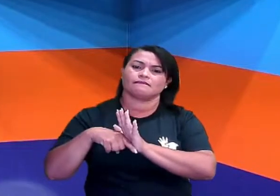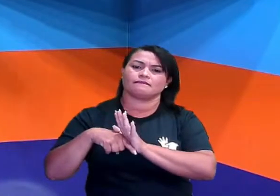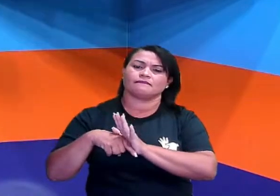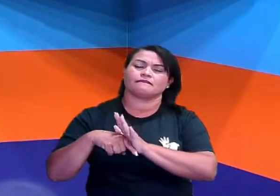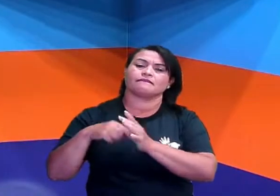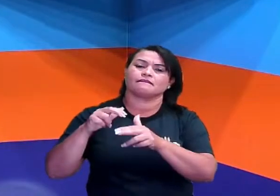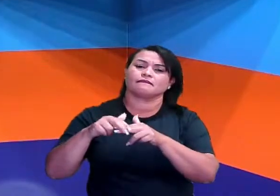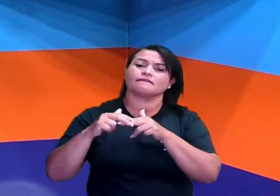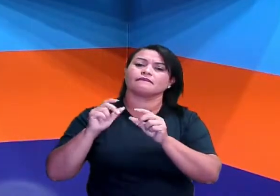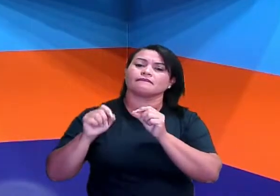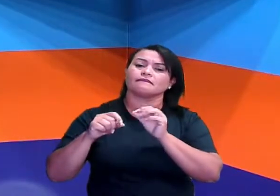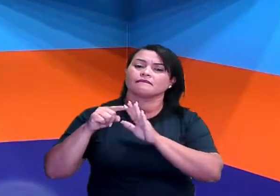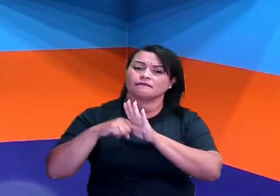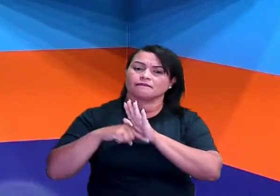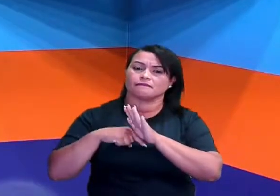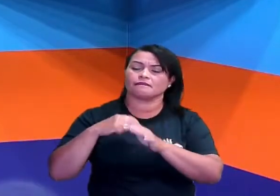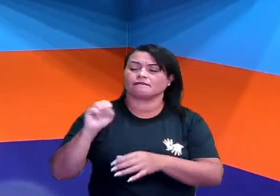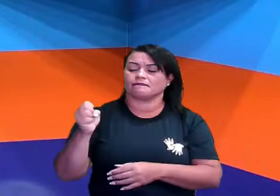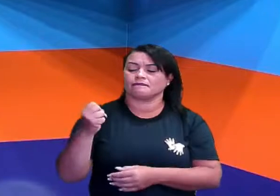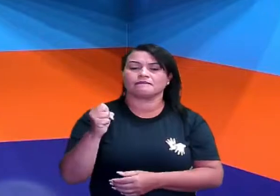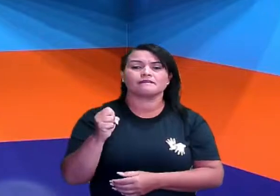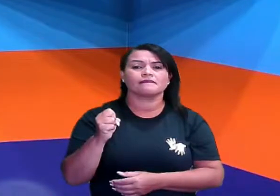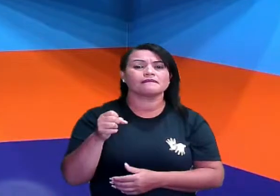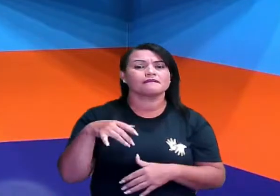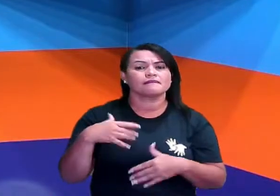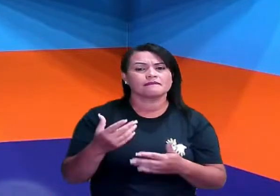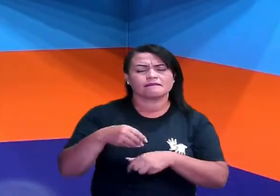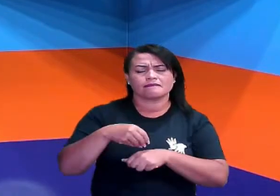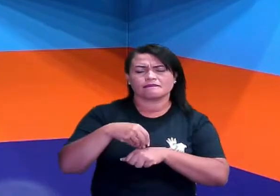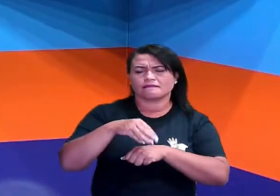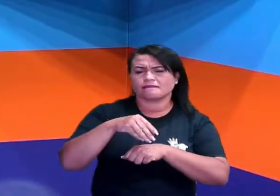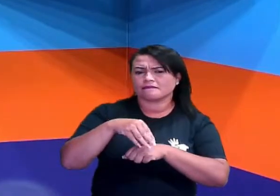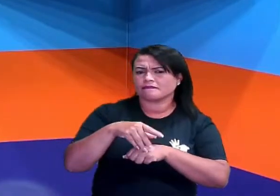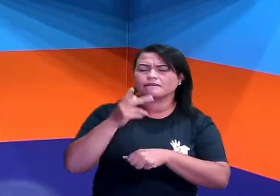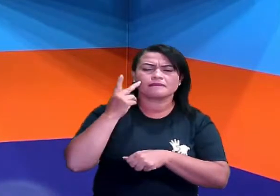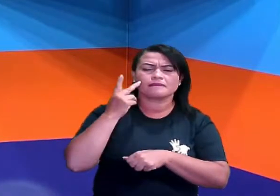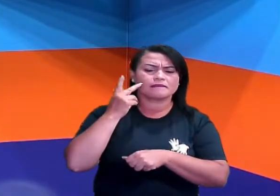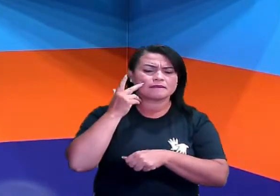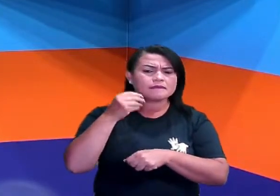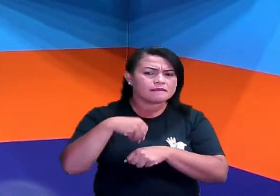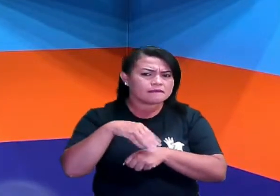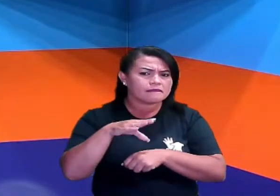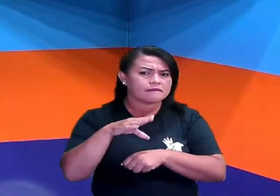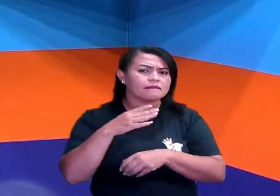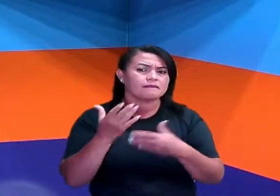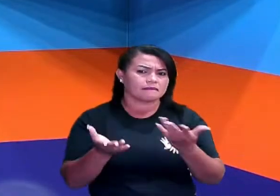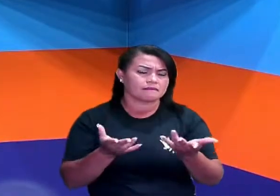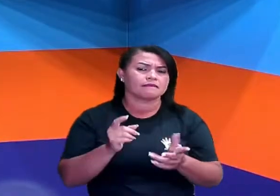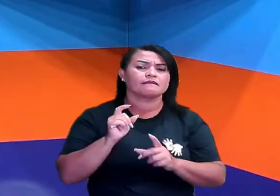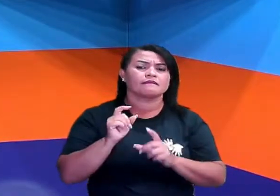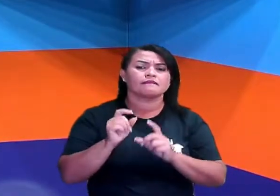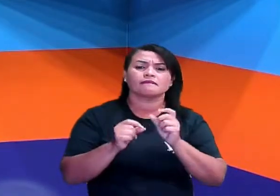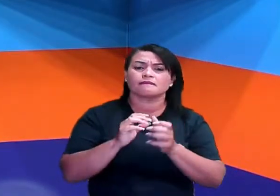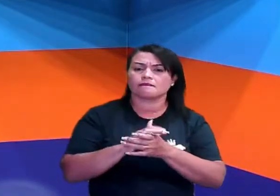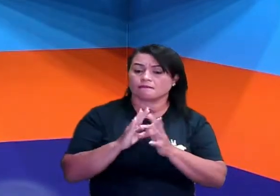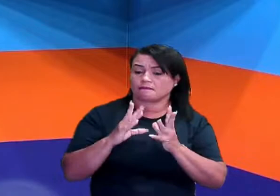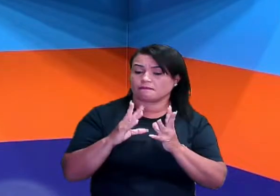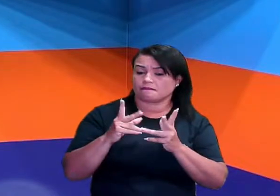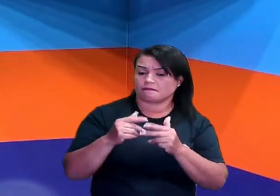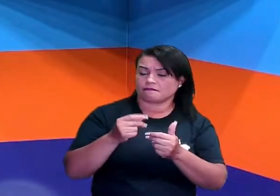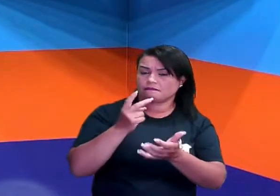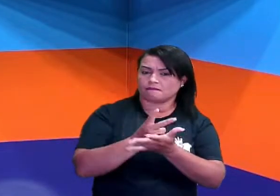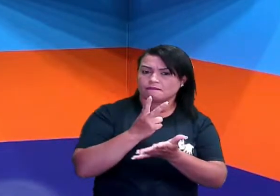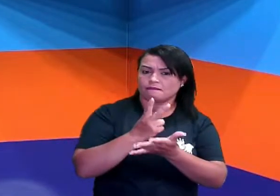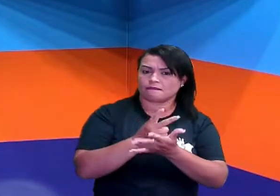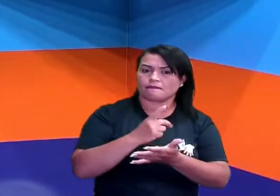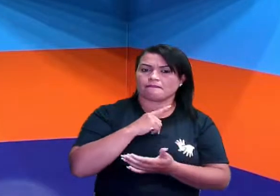Então, por isso ficou quem? Menos 8. Então, uma dica que geralmente a gente dá para vocês é isso. É o seguinte, toda vez que